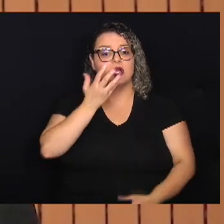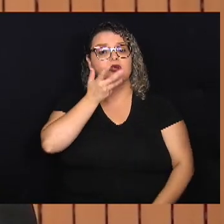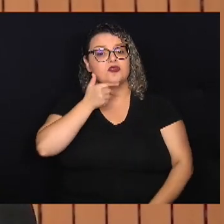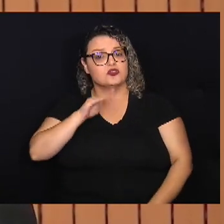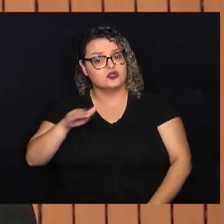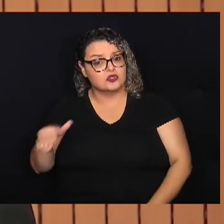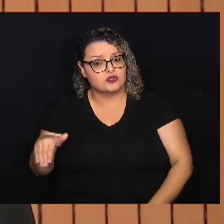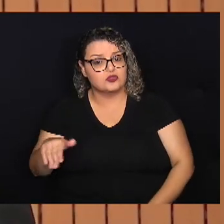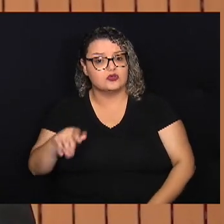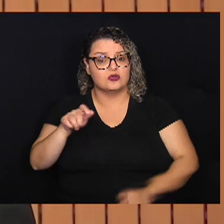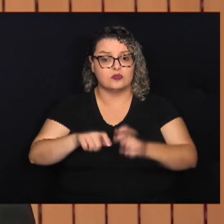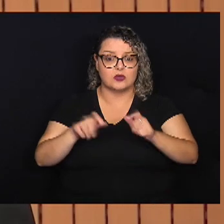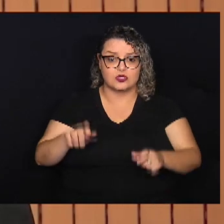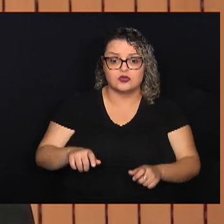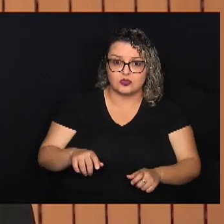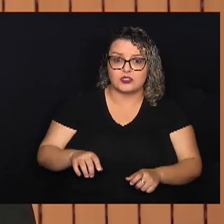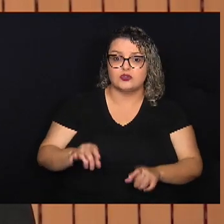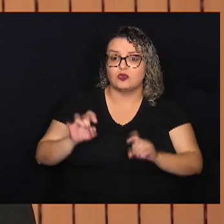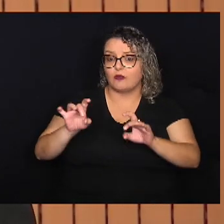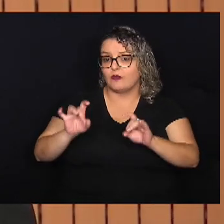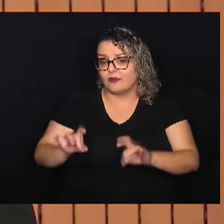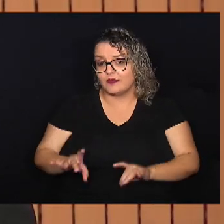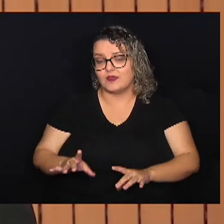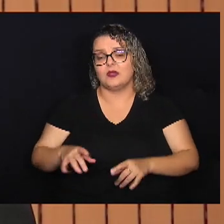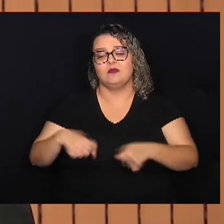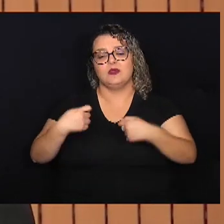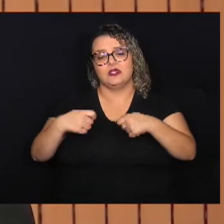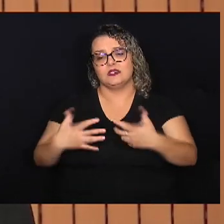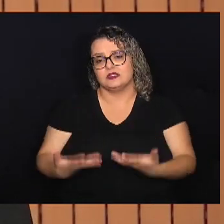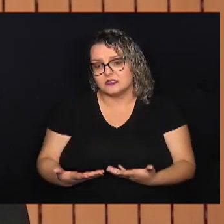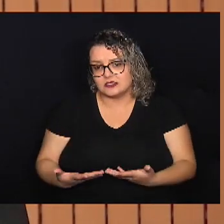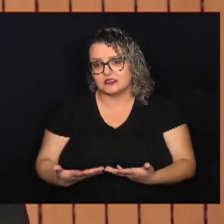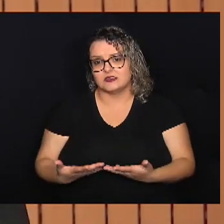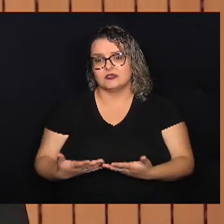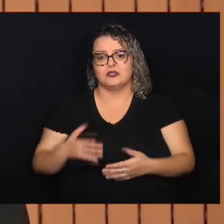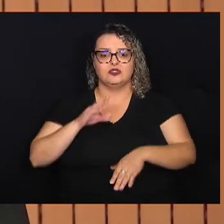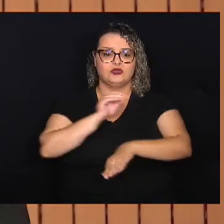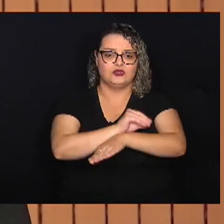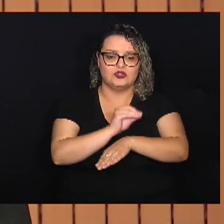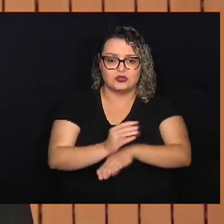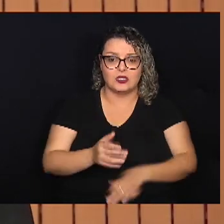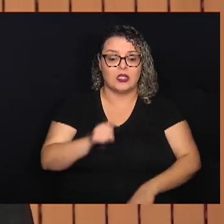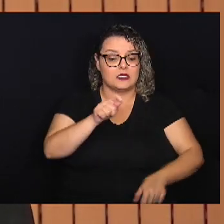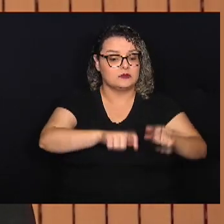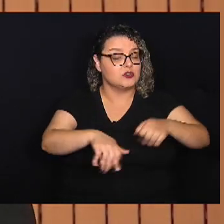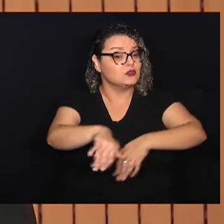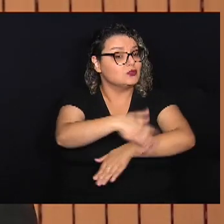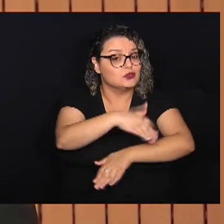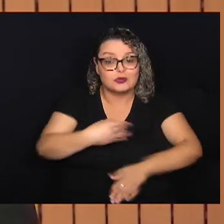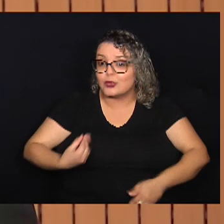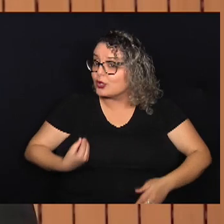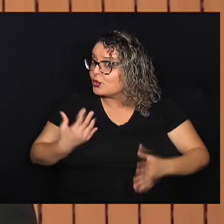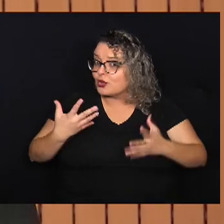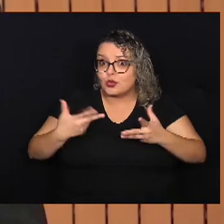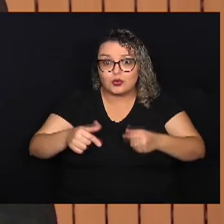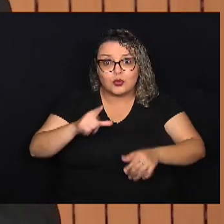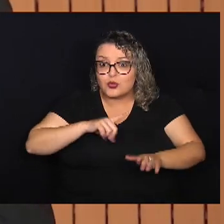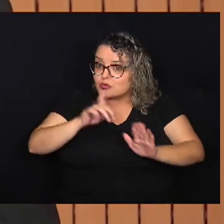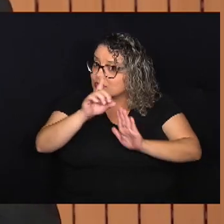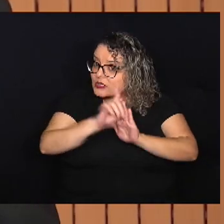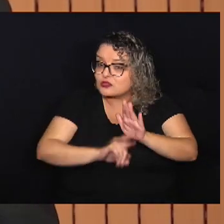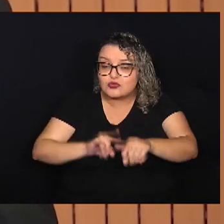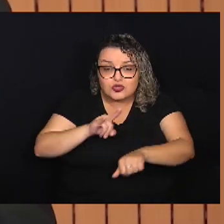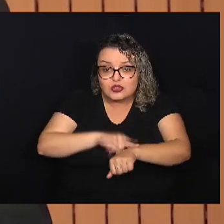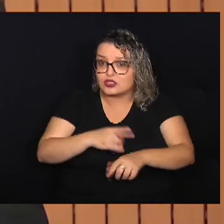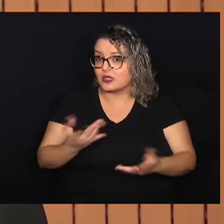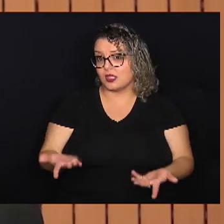com necessidades especiais, os moradores de situação de rua, todos têm o direito ao banheiro,